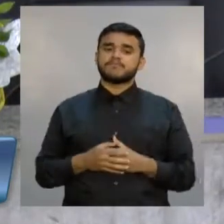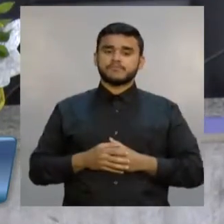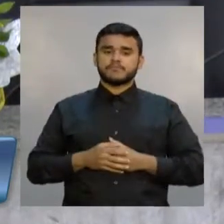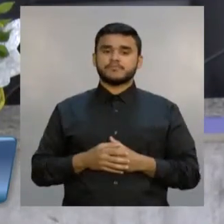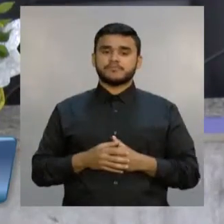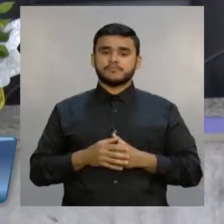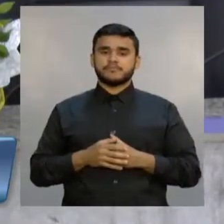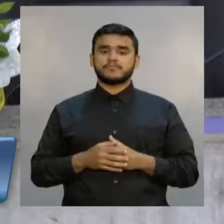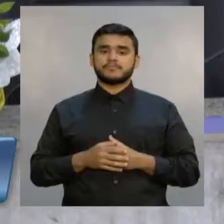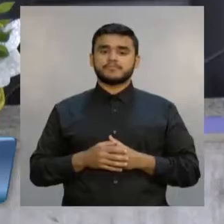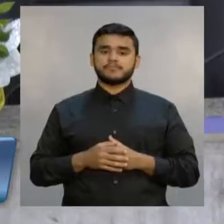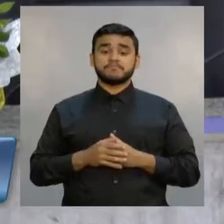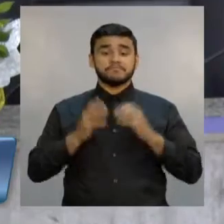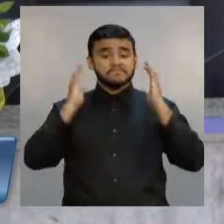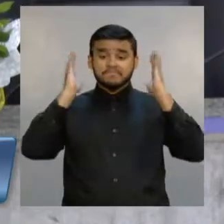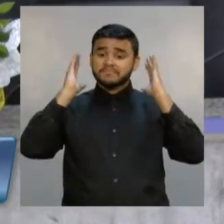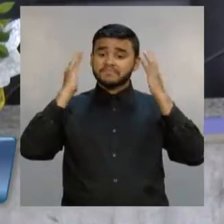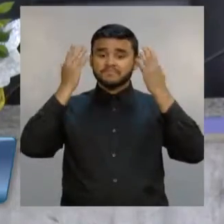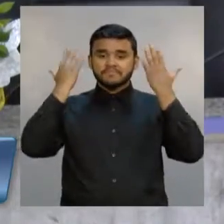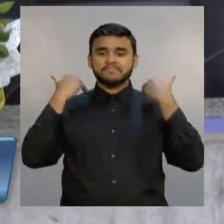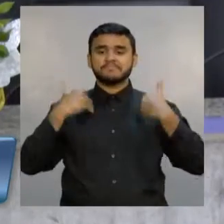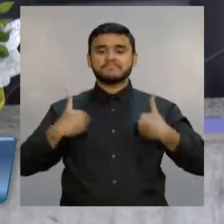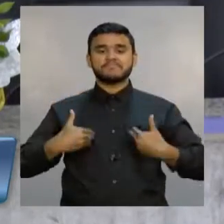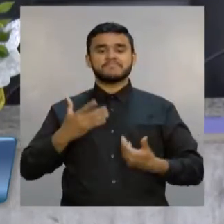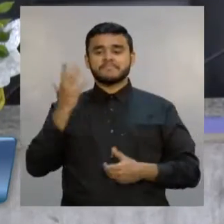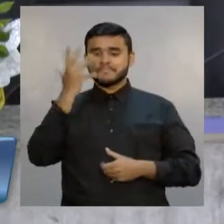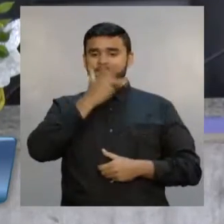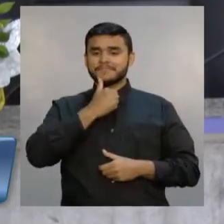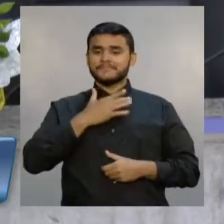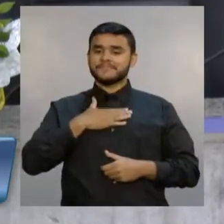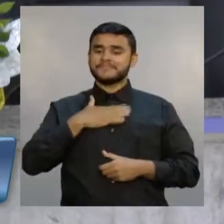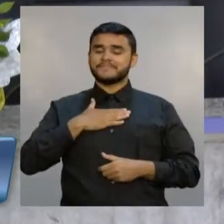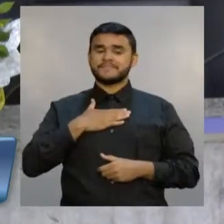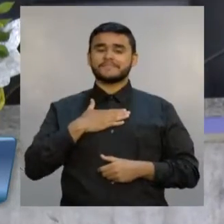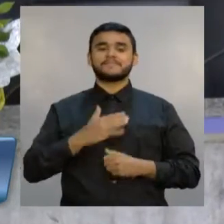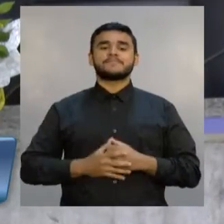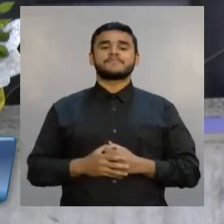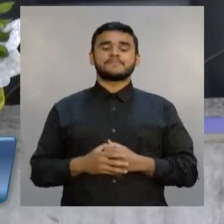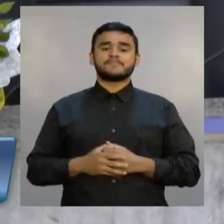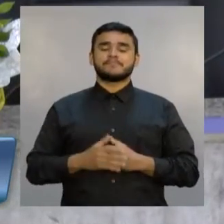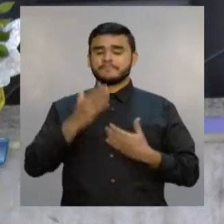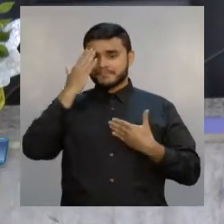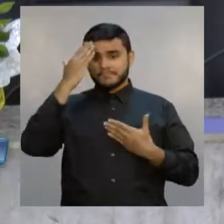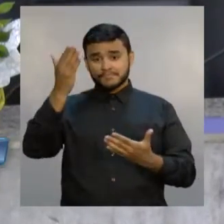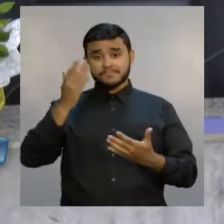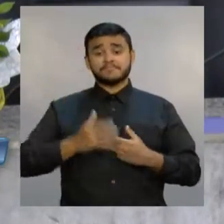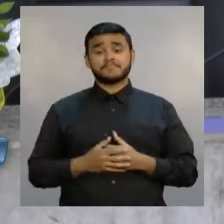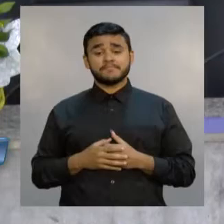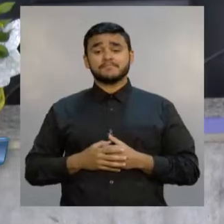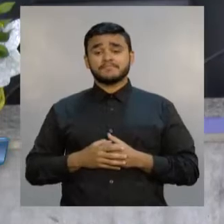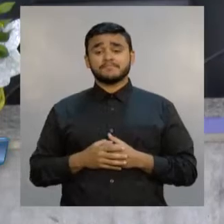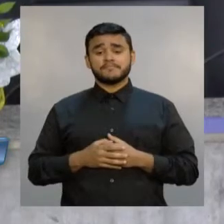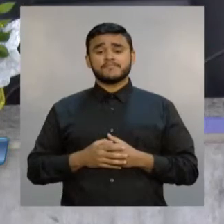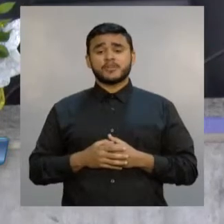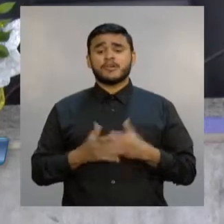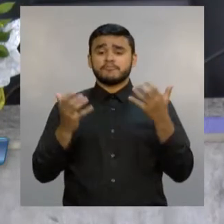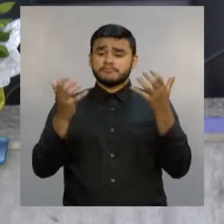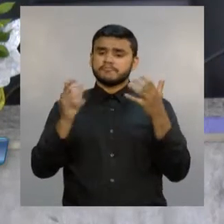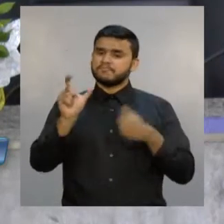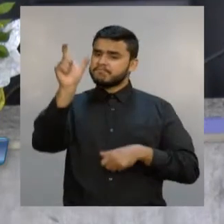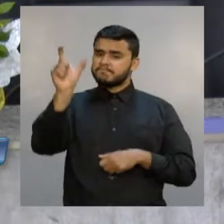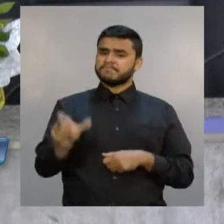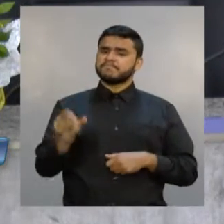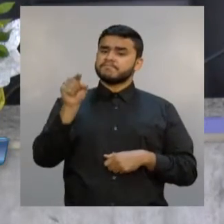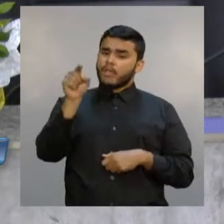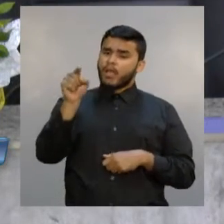cabelo para ficar mais mulher, mais grata. Quero dizer para Vossa Excelência que o seu mandato, o seu